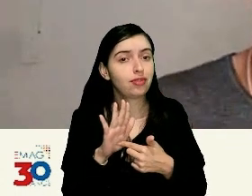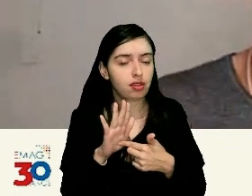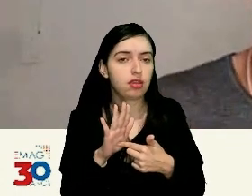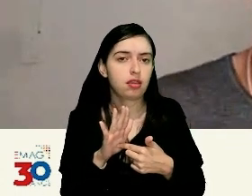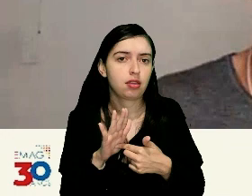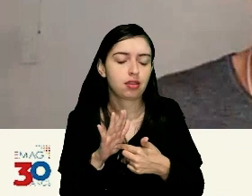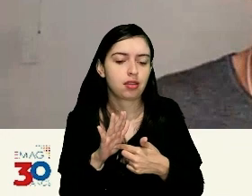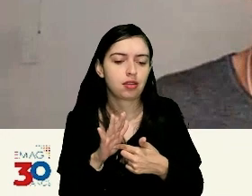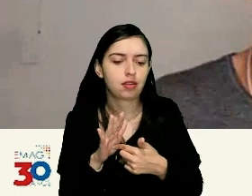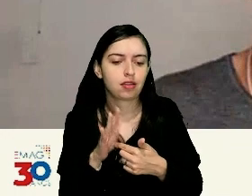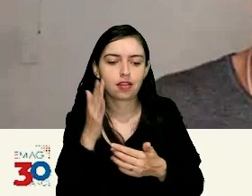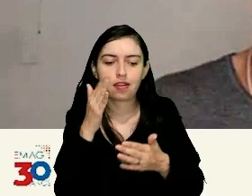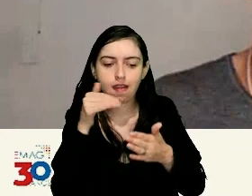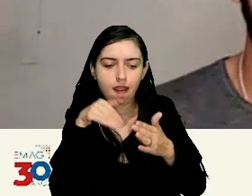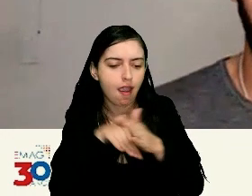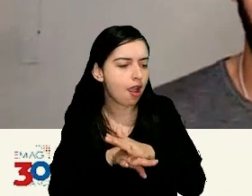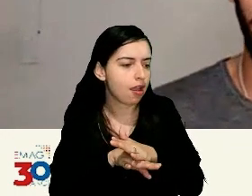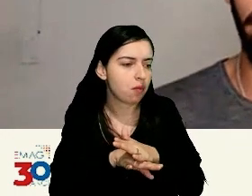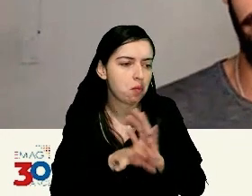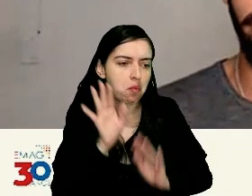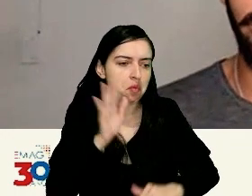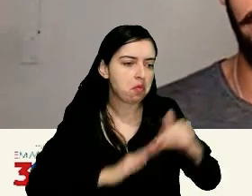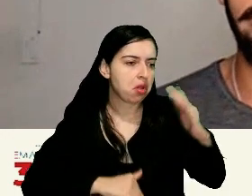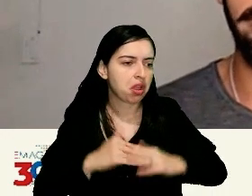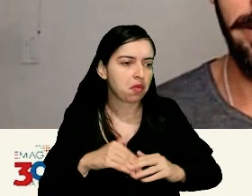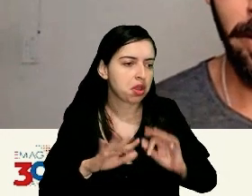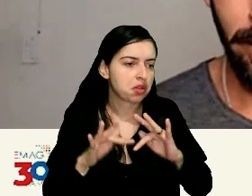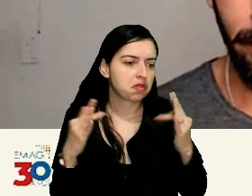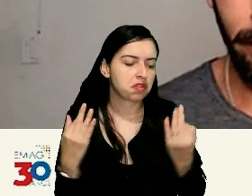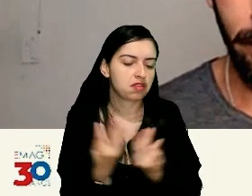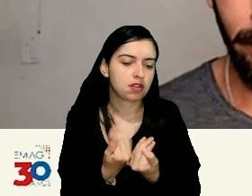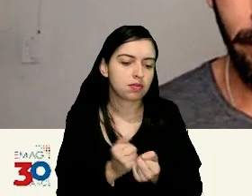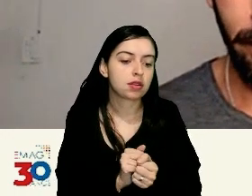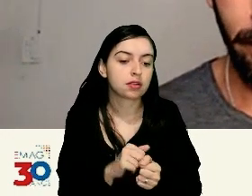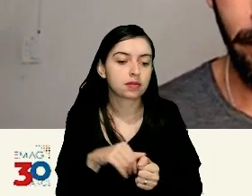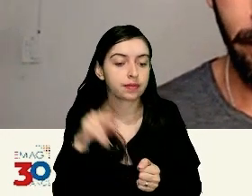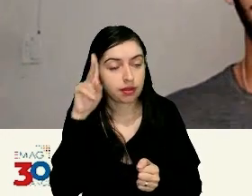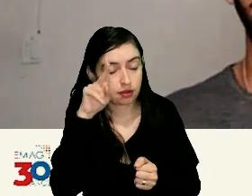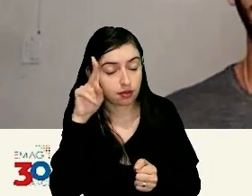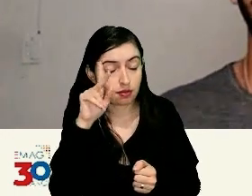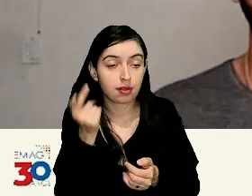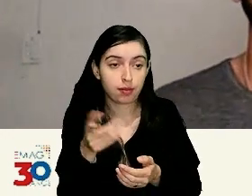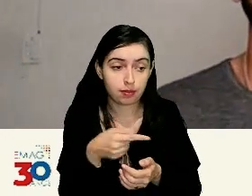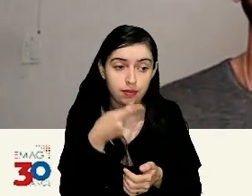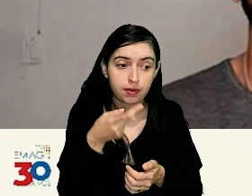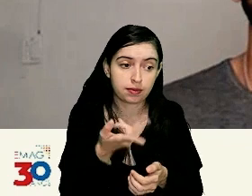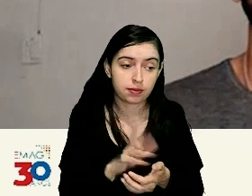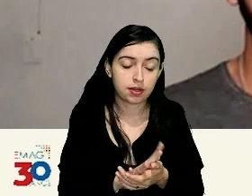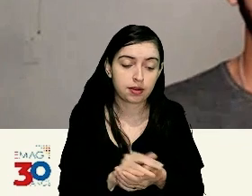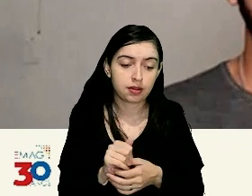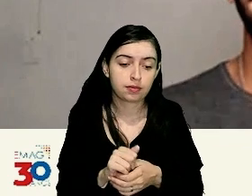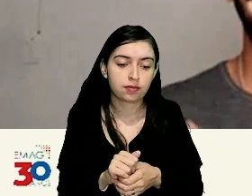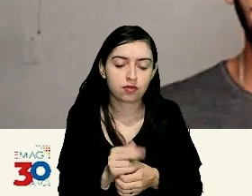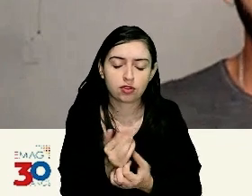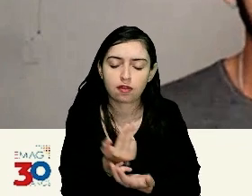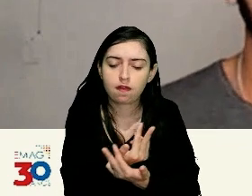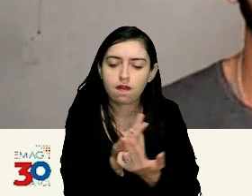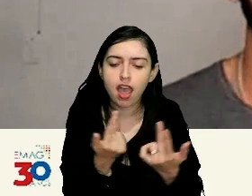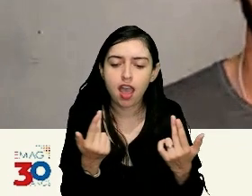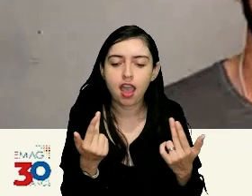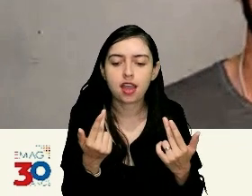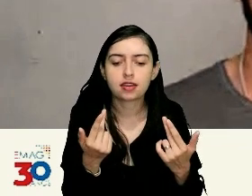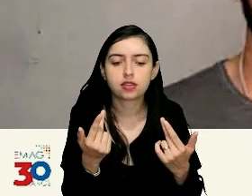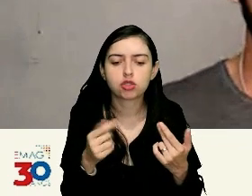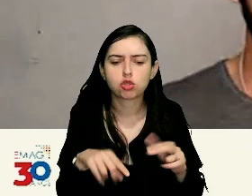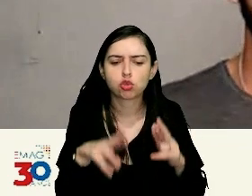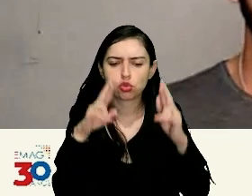lugar independente da configuração familiar, como o Leandro bem disse, existe uma série de atributos que nós temos que